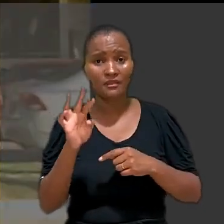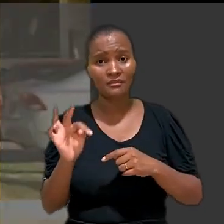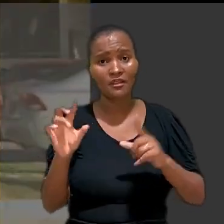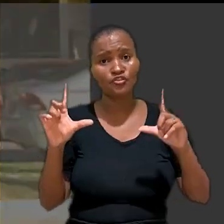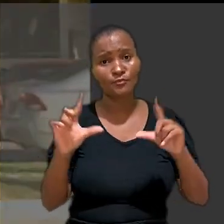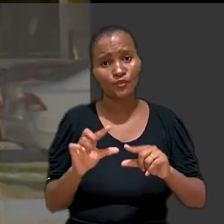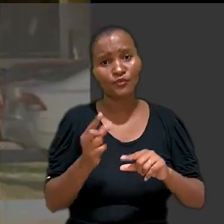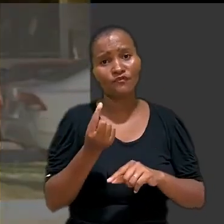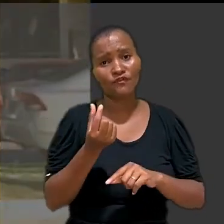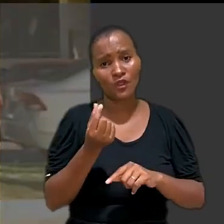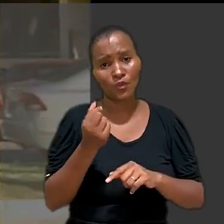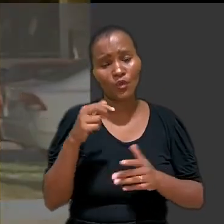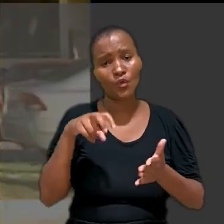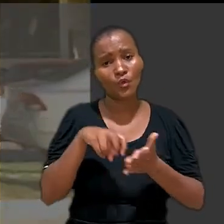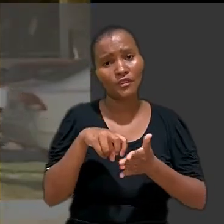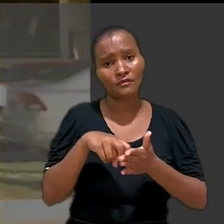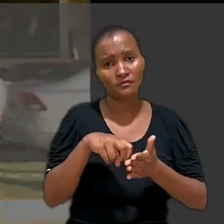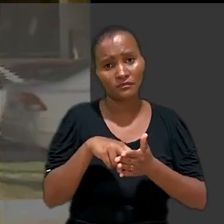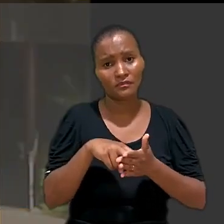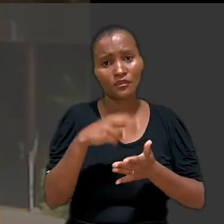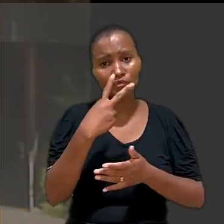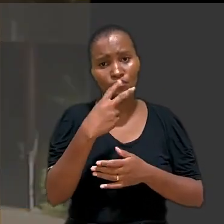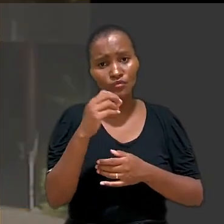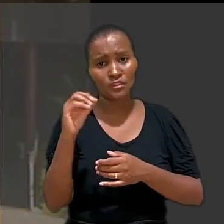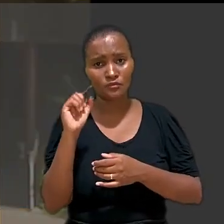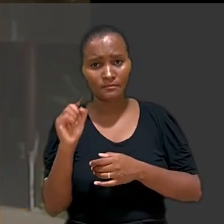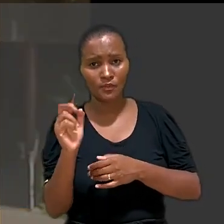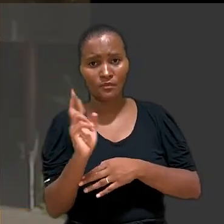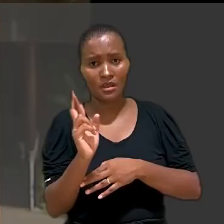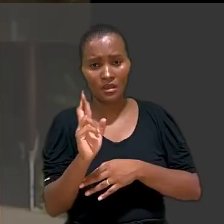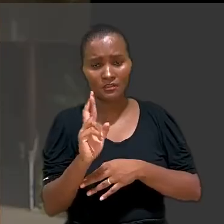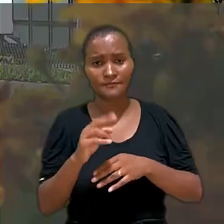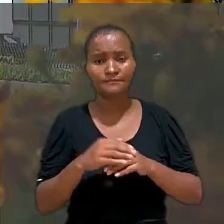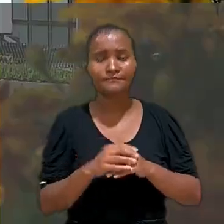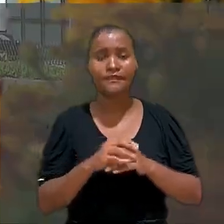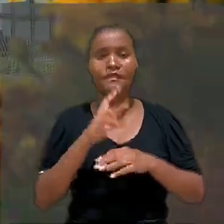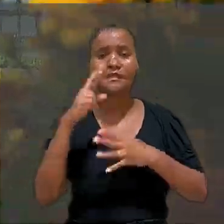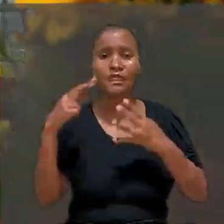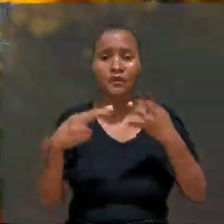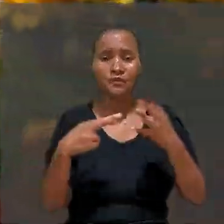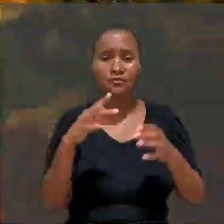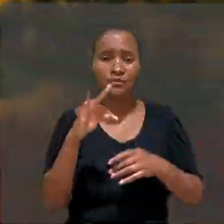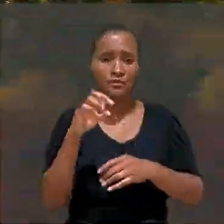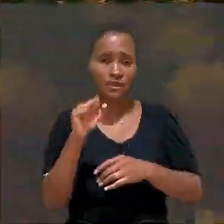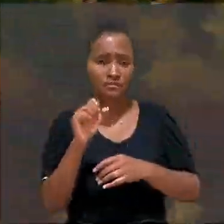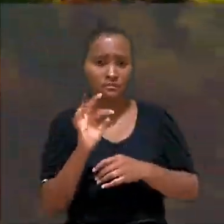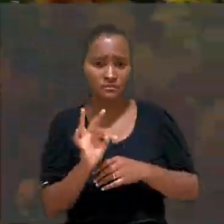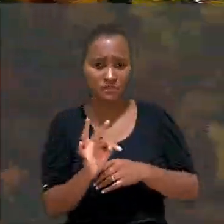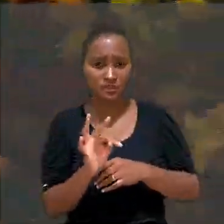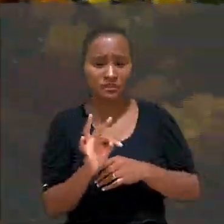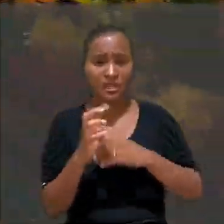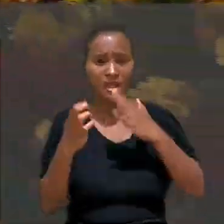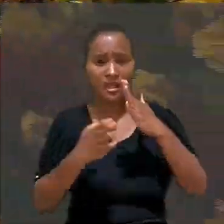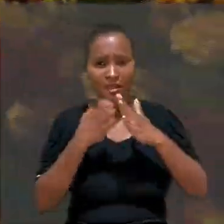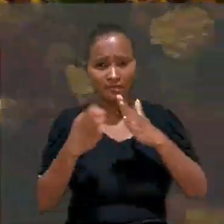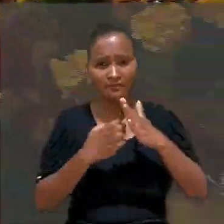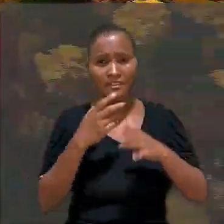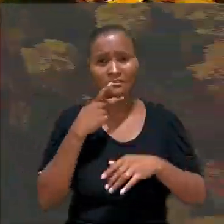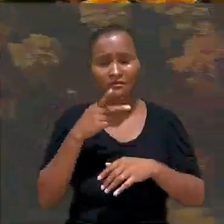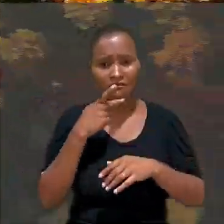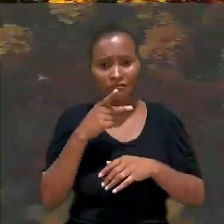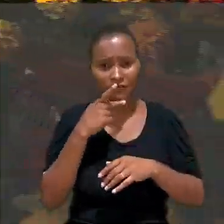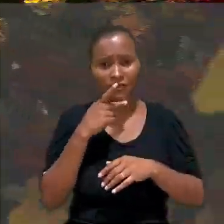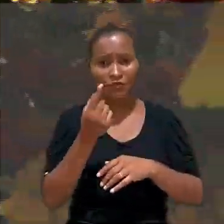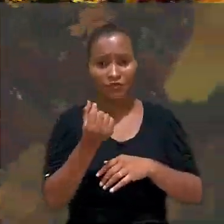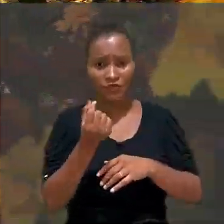disso, o TRT optou por reduzir o valor da condenação para R$ 200 mil. Em recurso ao Tribunal Superior do Trabalho, a